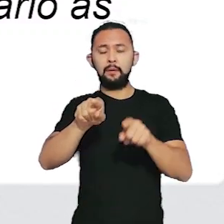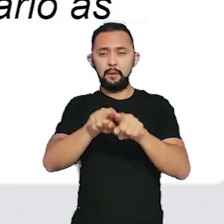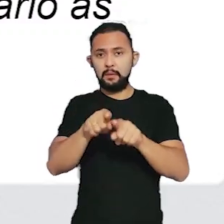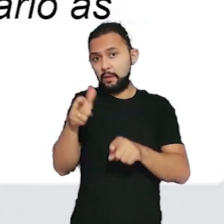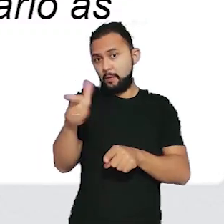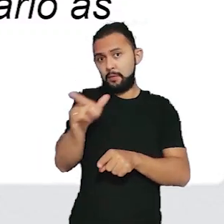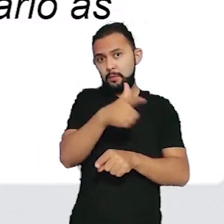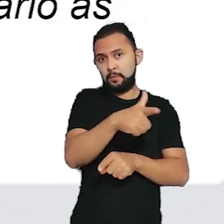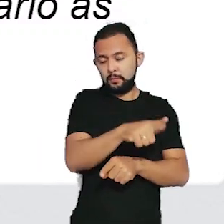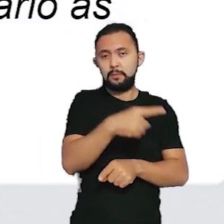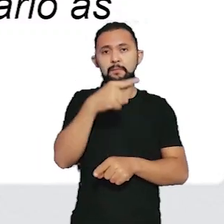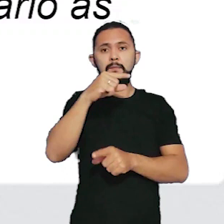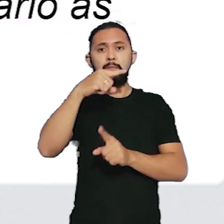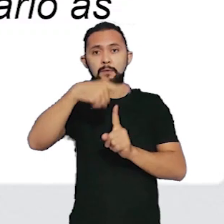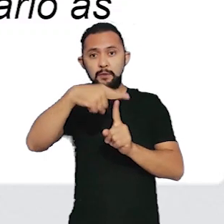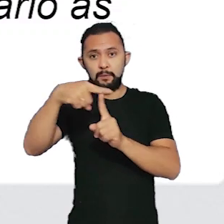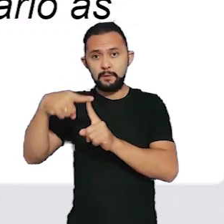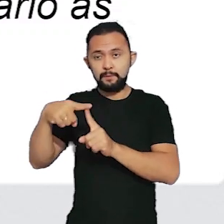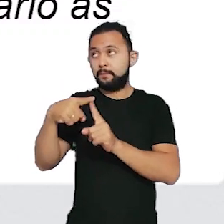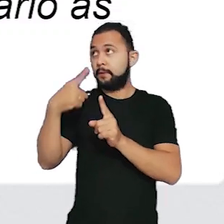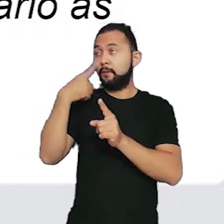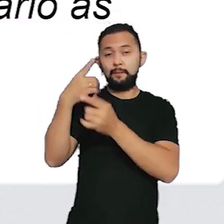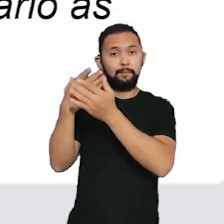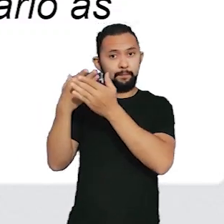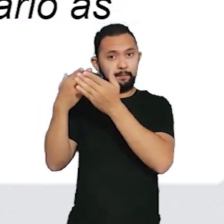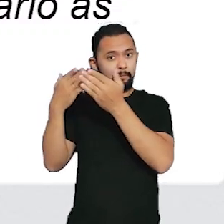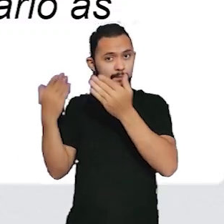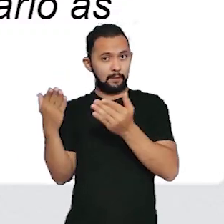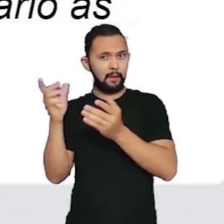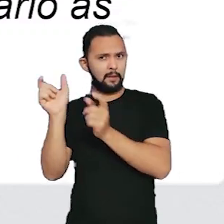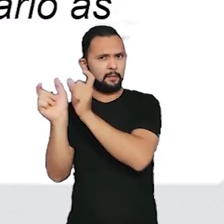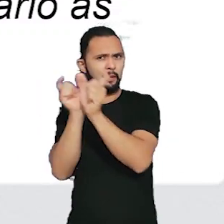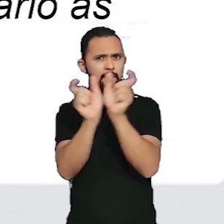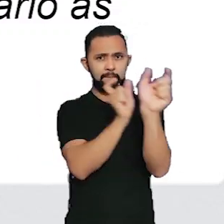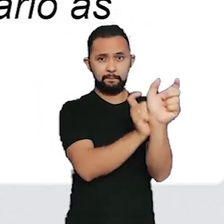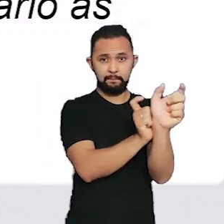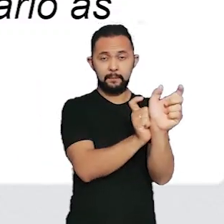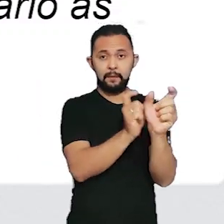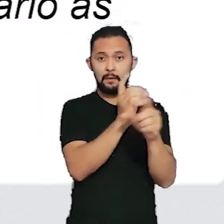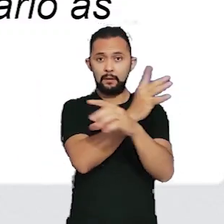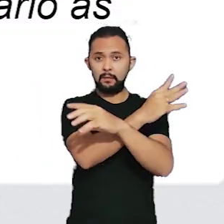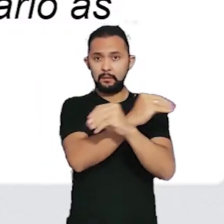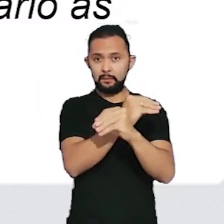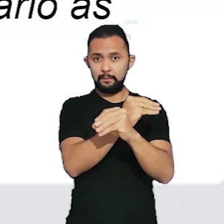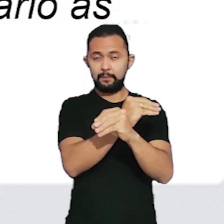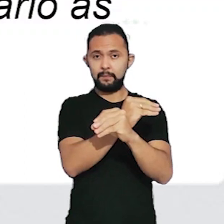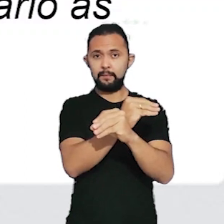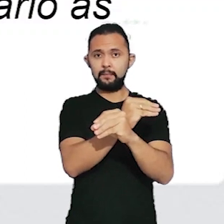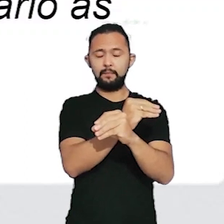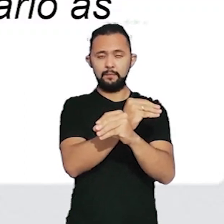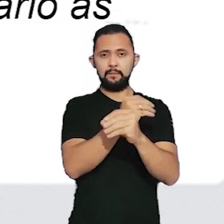o não obstante, o apesar de, né? Se bem que, mesmo que, posto